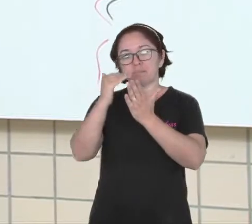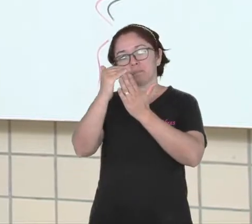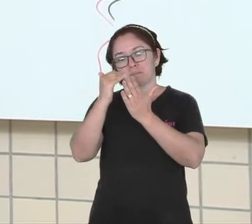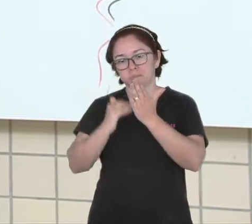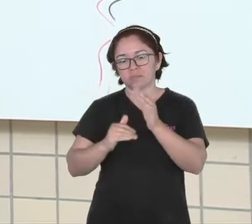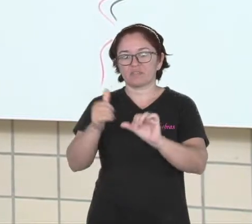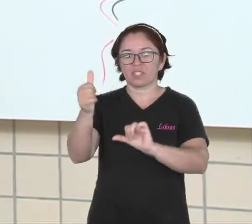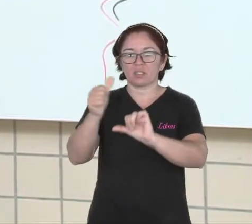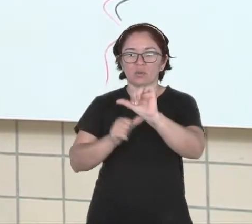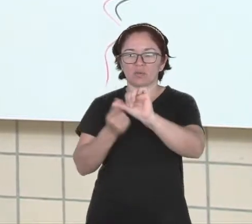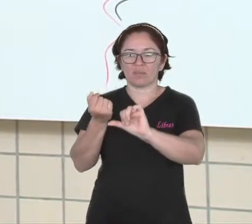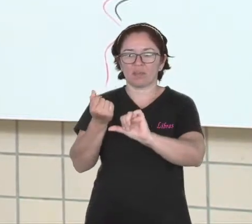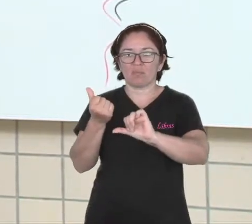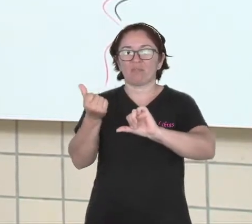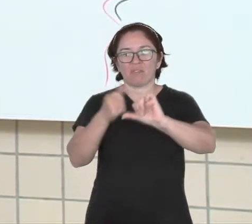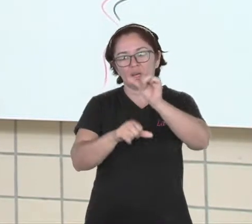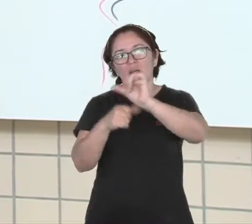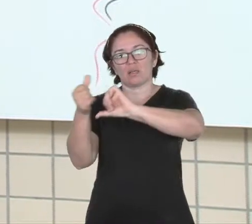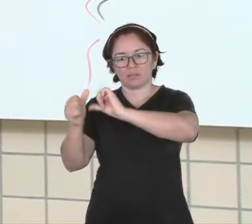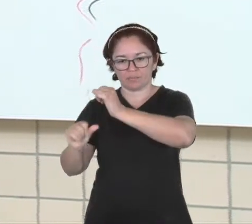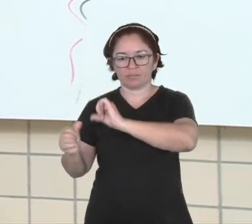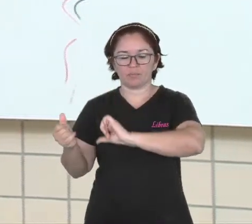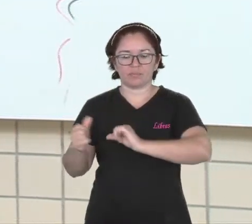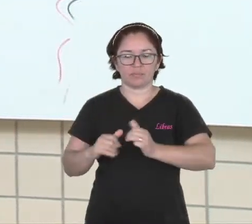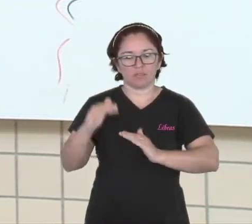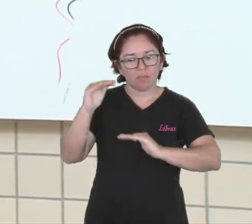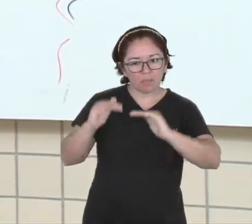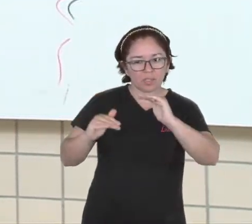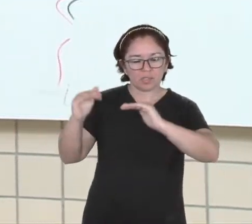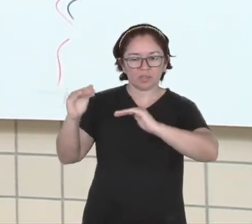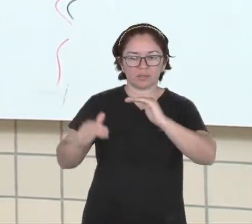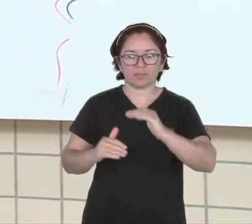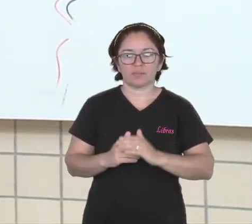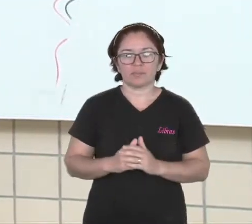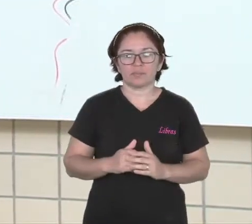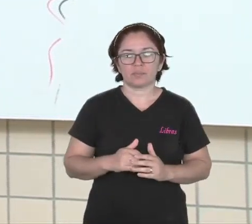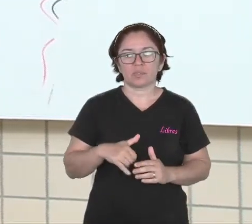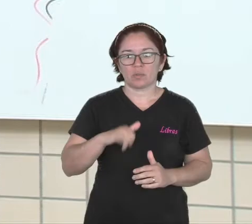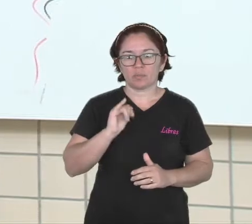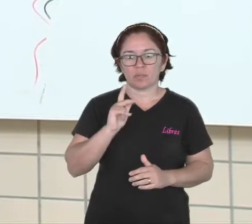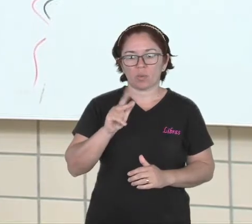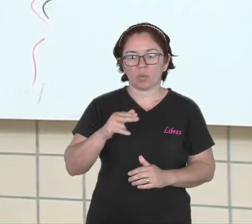litros, eu vou pegar 4,79 e multiplicar por 10. Então, essa é a função